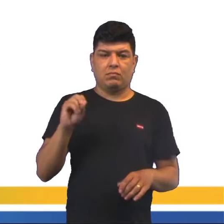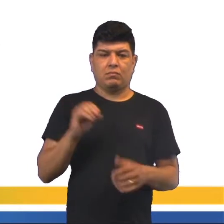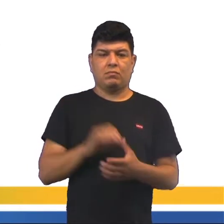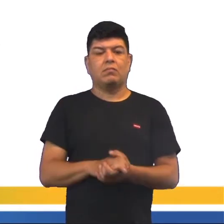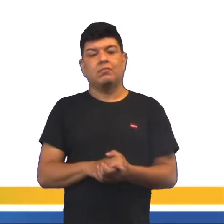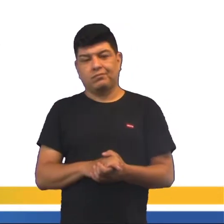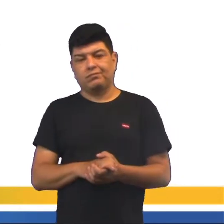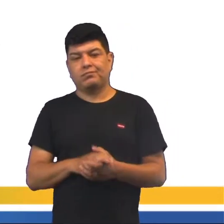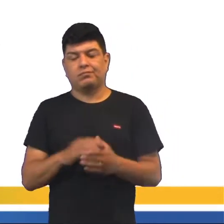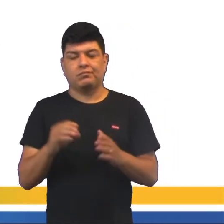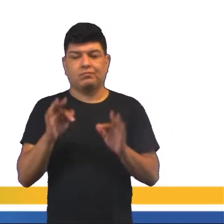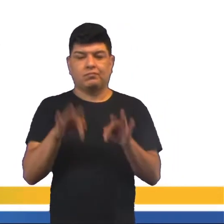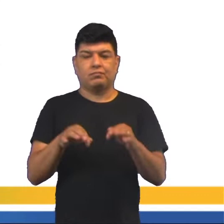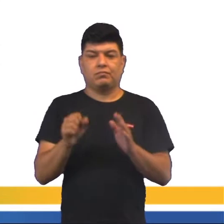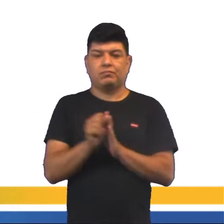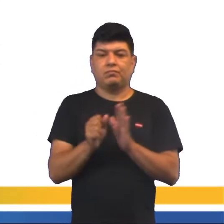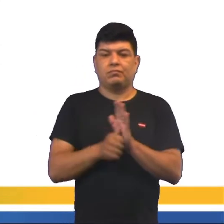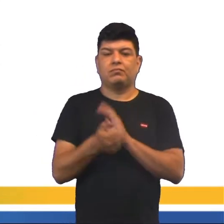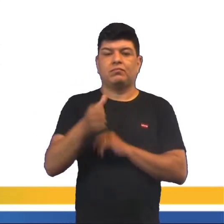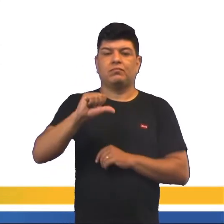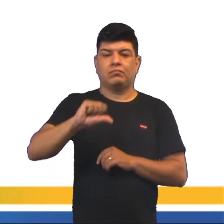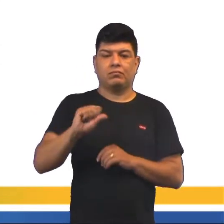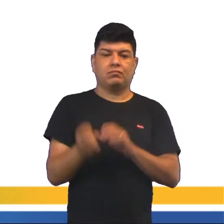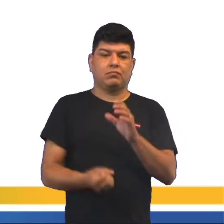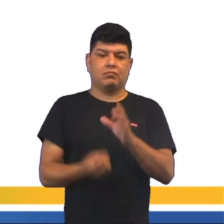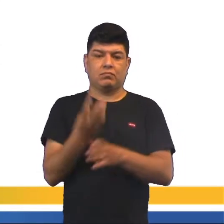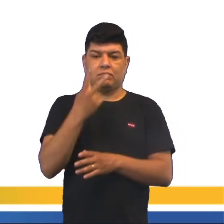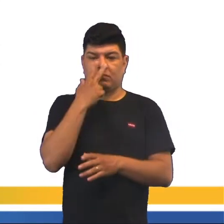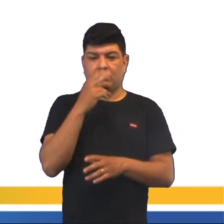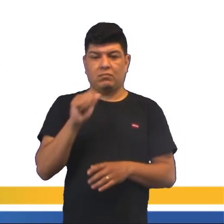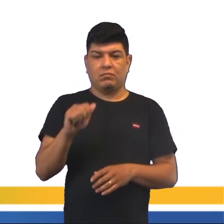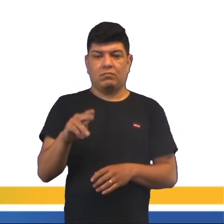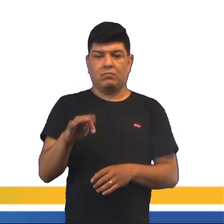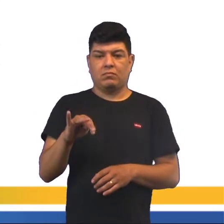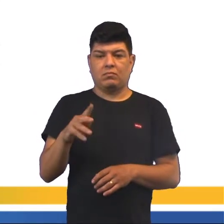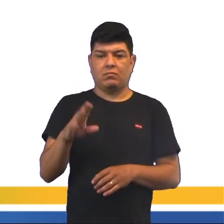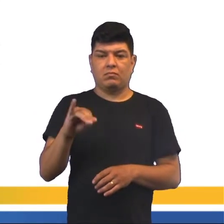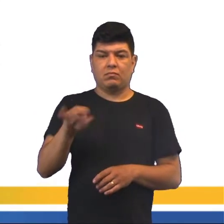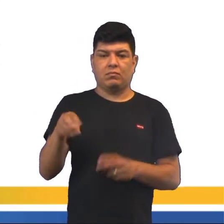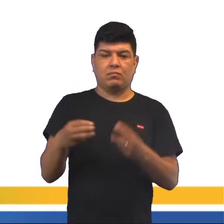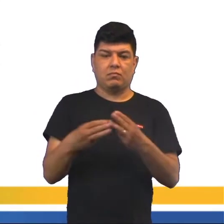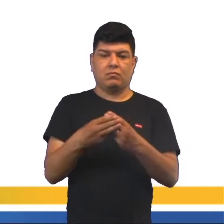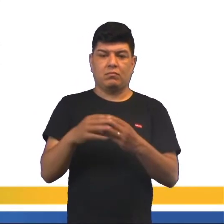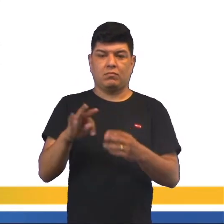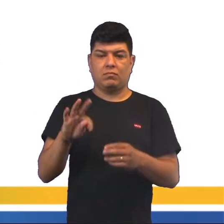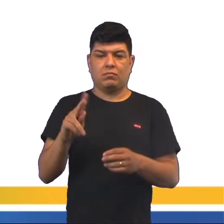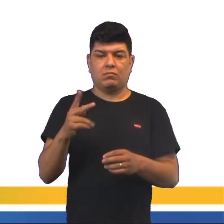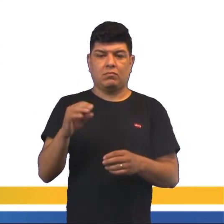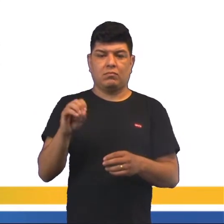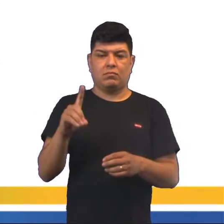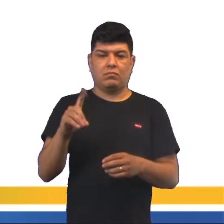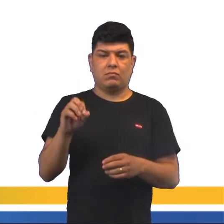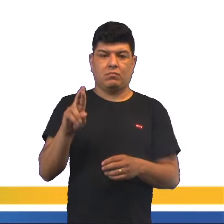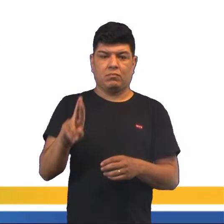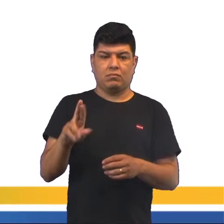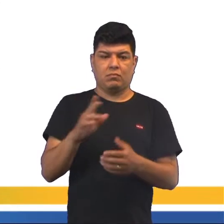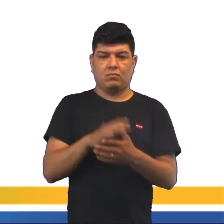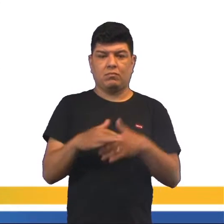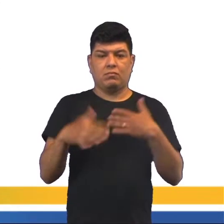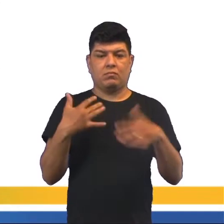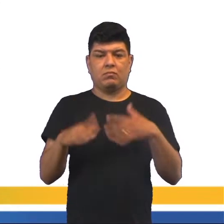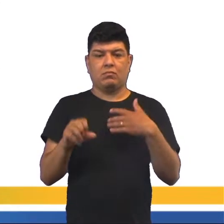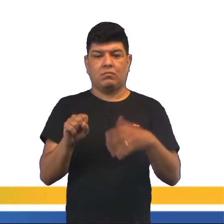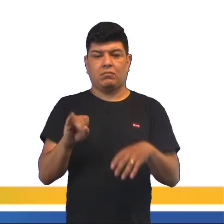Turco-Otomano. Ao final do século XIX, foi criado pelo escritor austríaco judeu, o Herzl, o